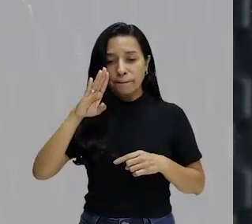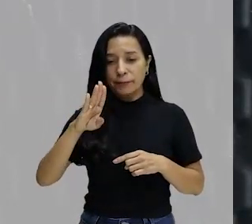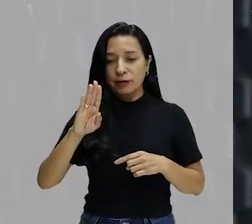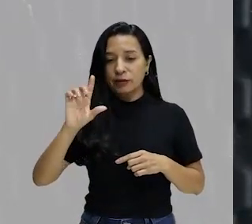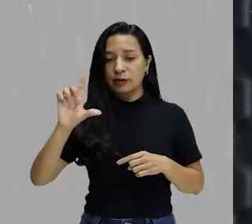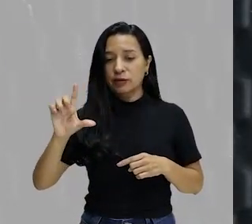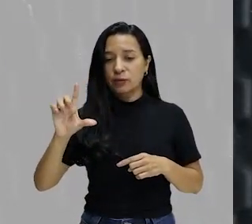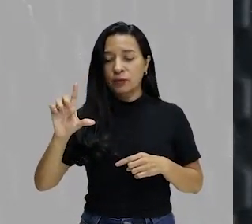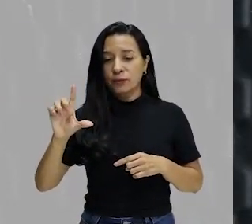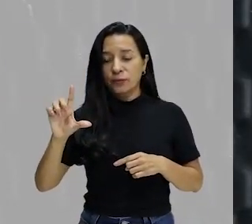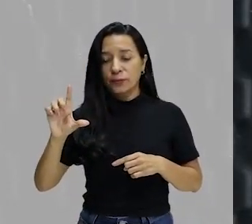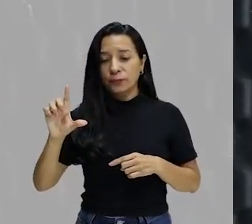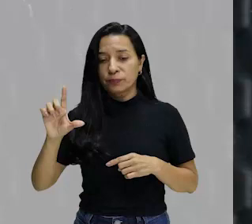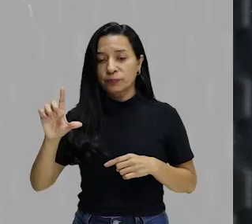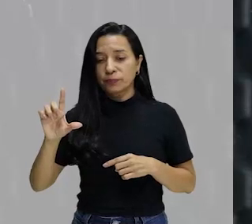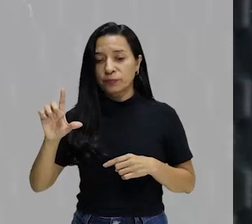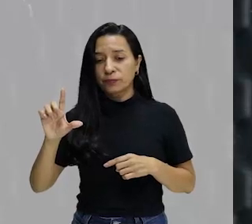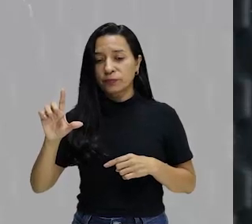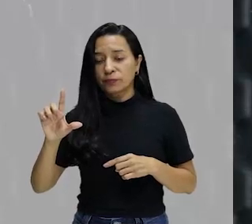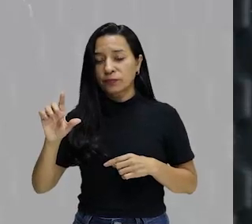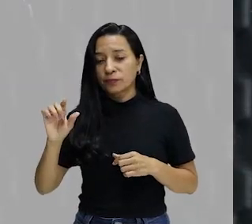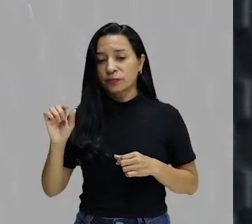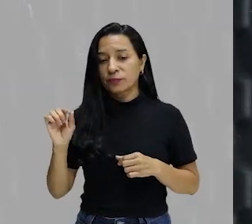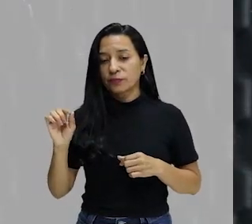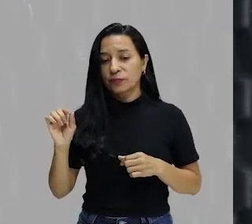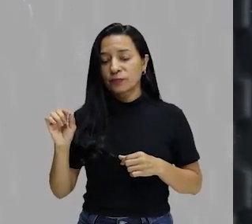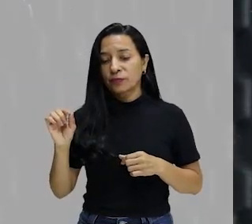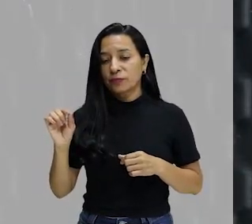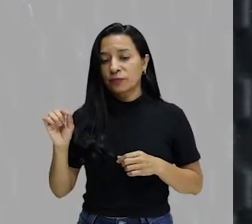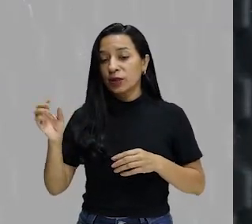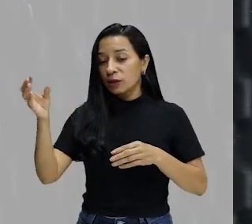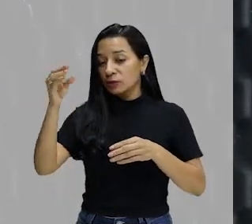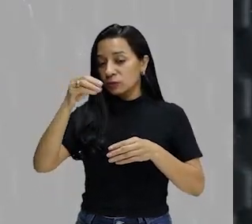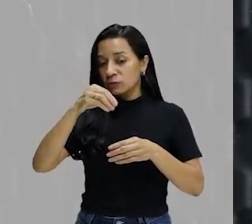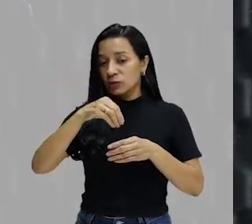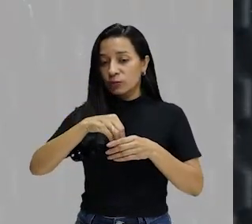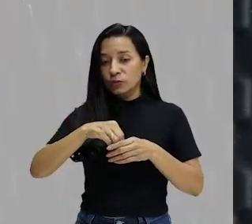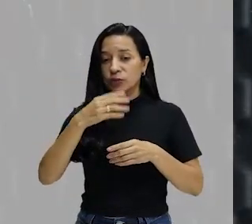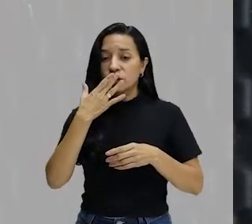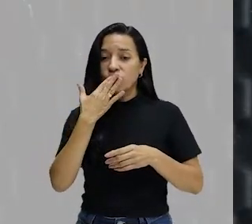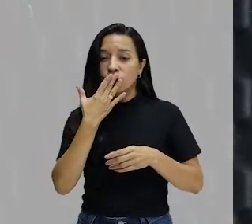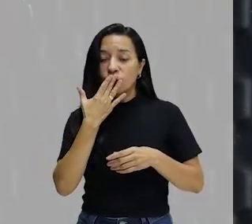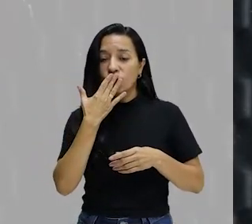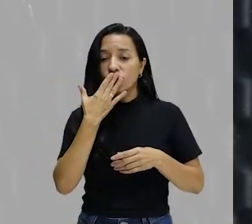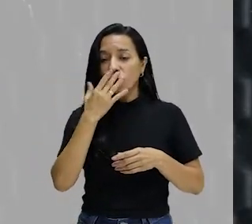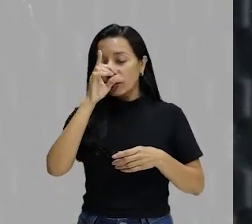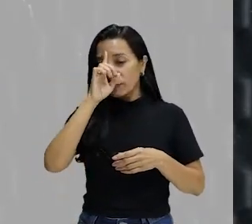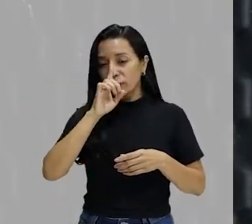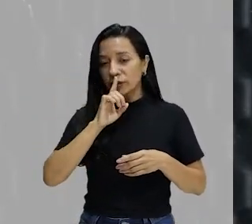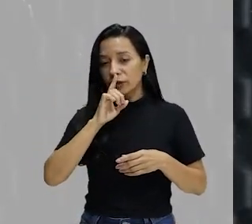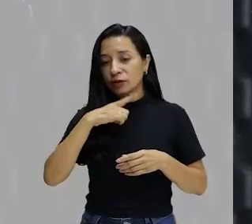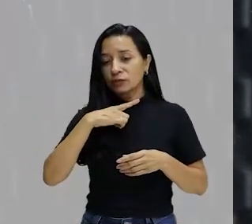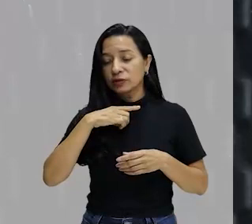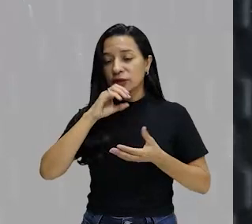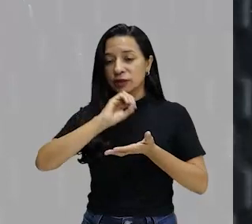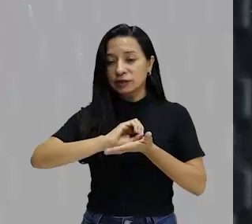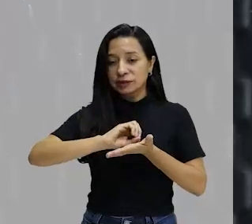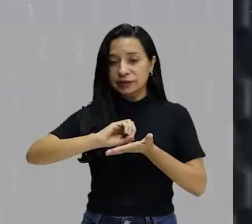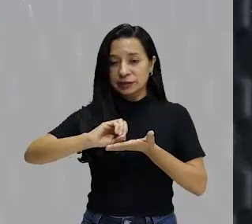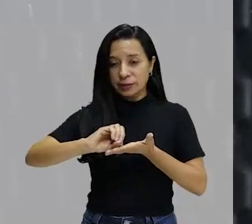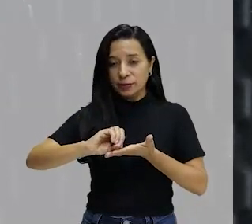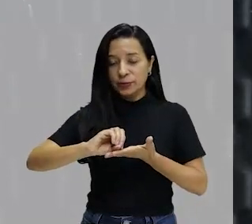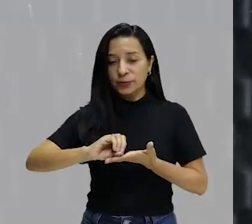O Bzão deposita pigmento amarelo, então ele vai ter zero de melanina e vai produzir